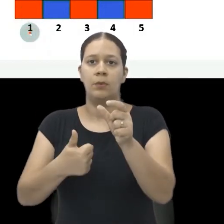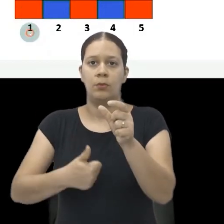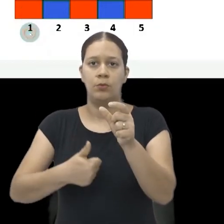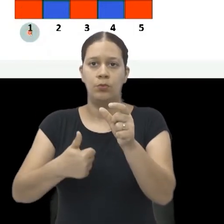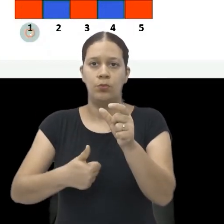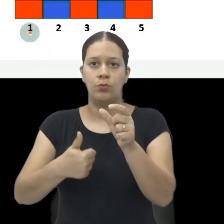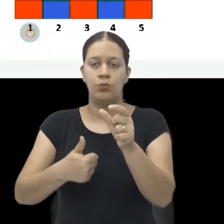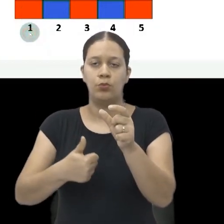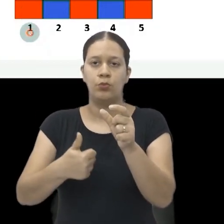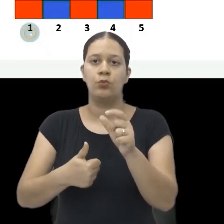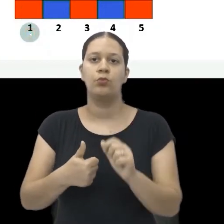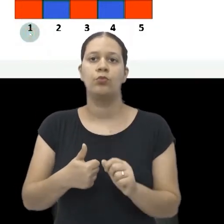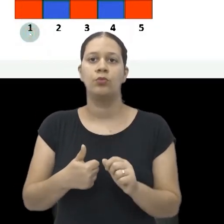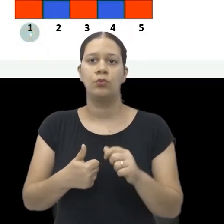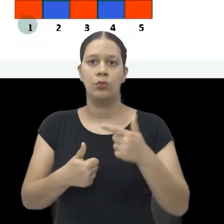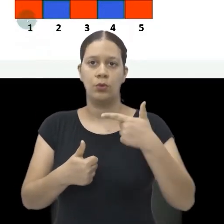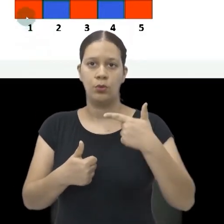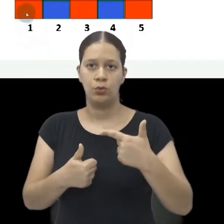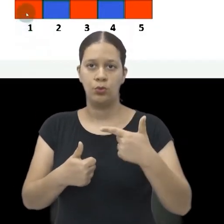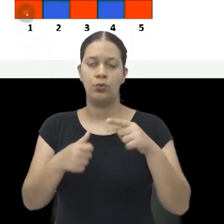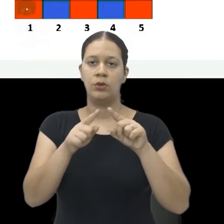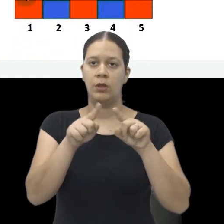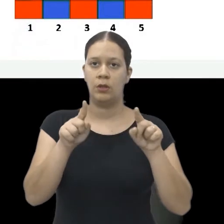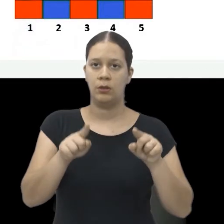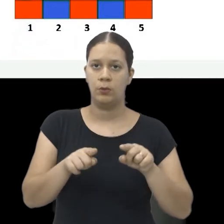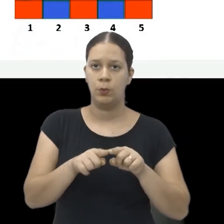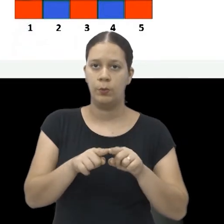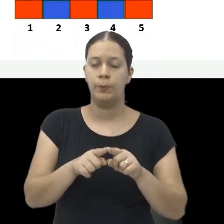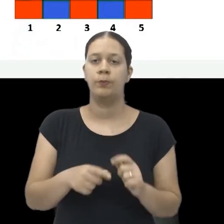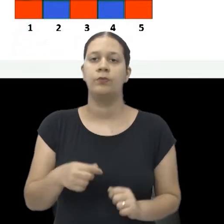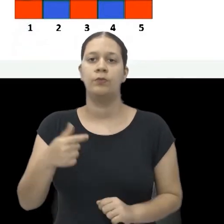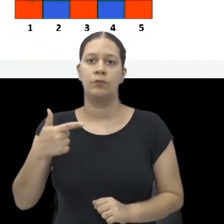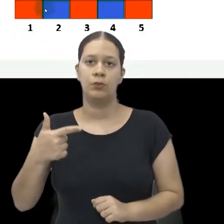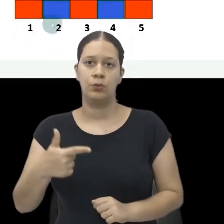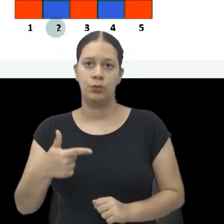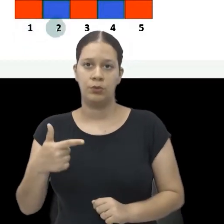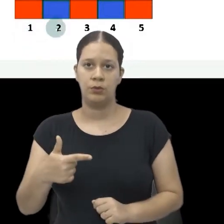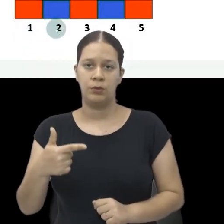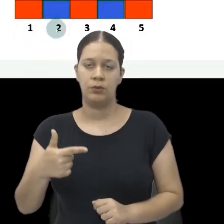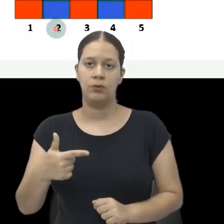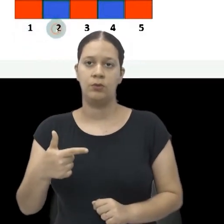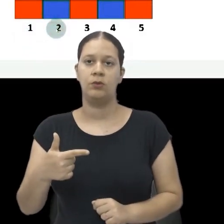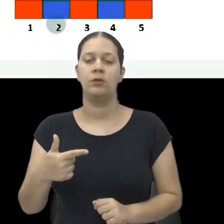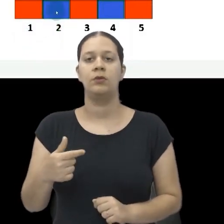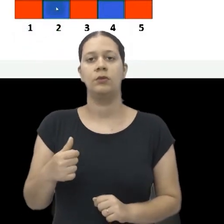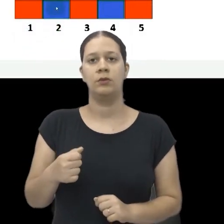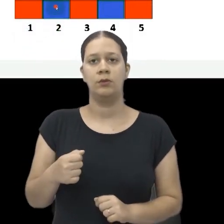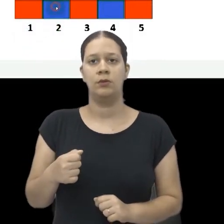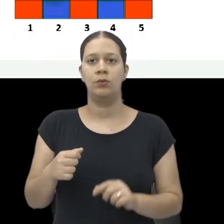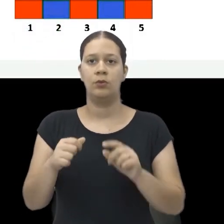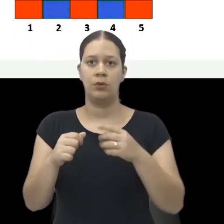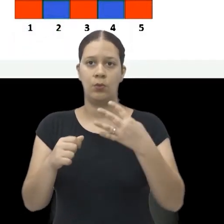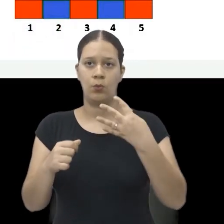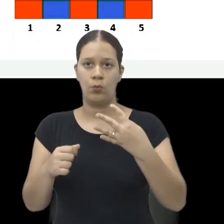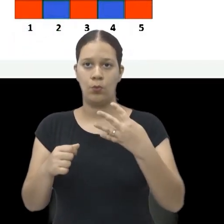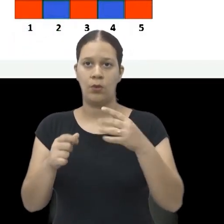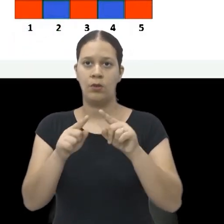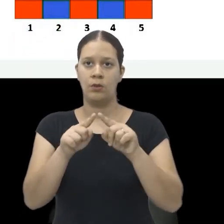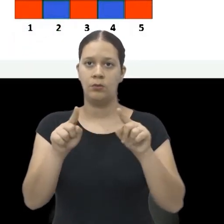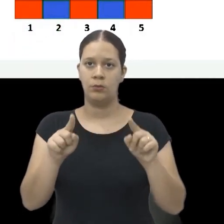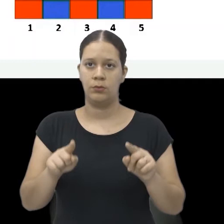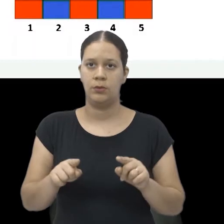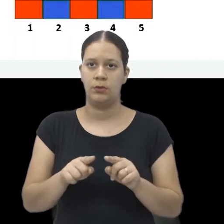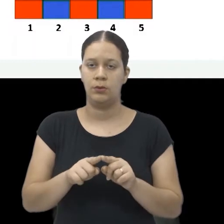coluna ou na coluna 1, eu tenho 2 retângulos. Na coluna 2, eu vou ter